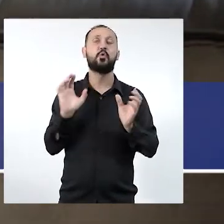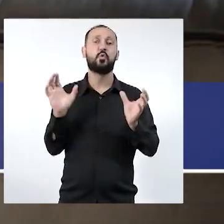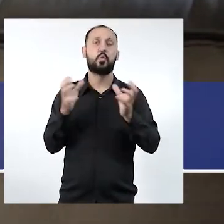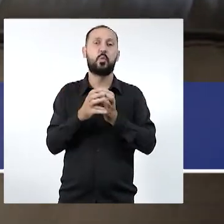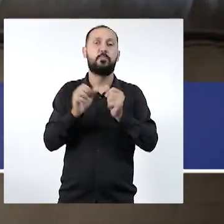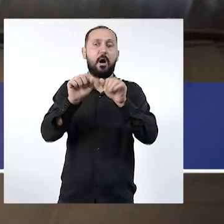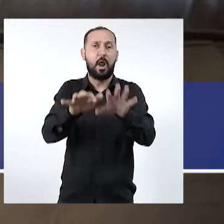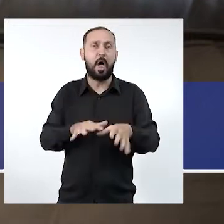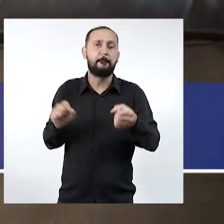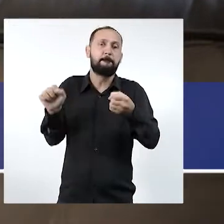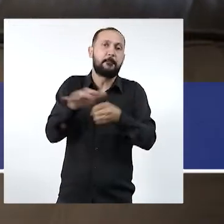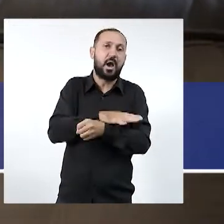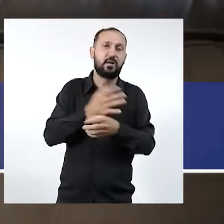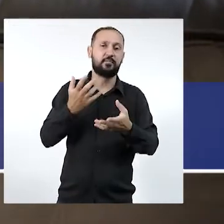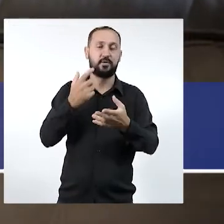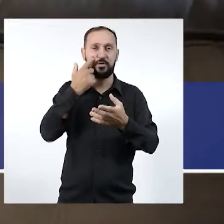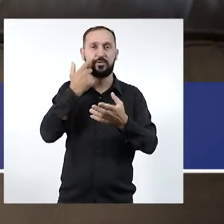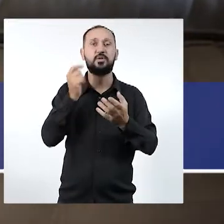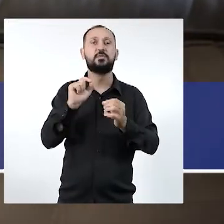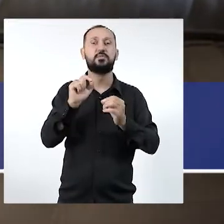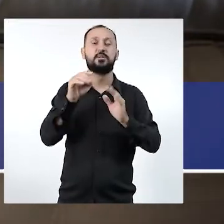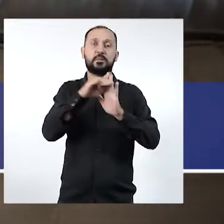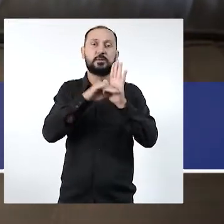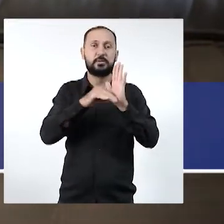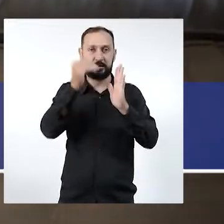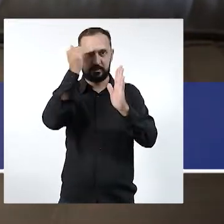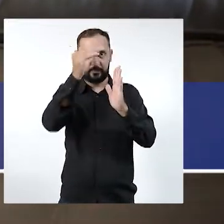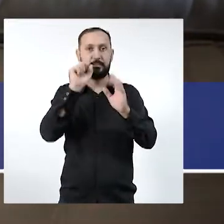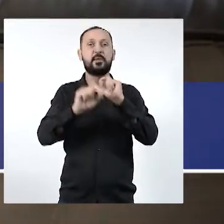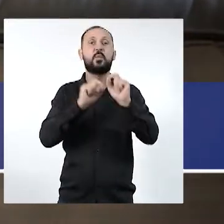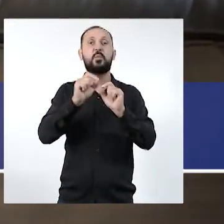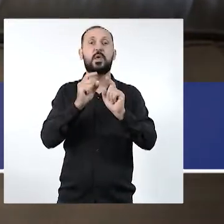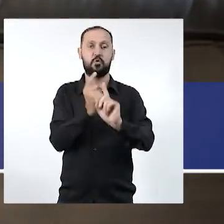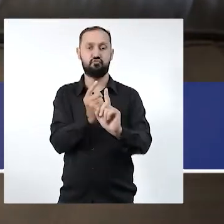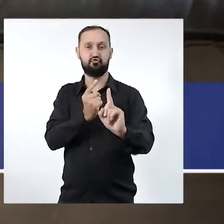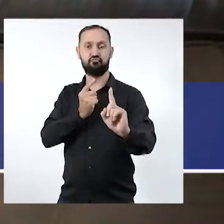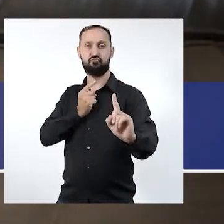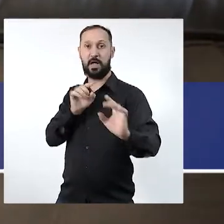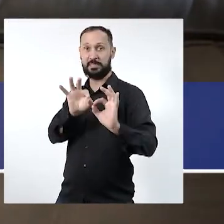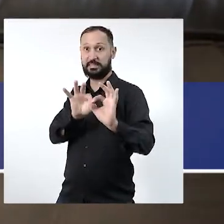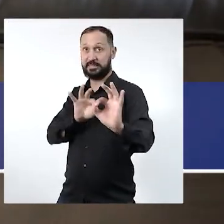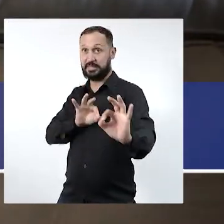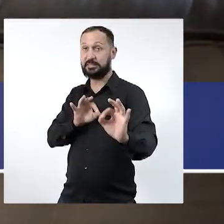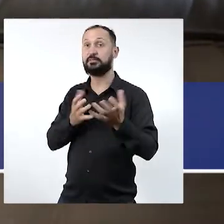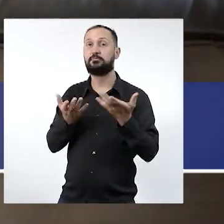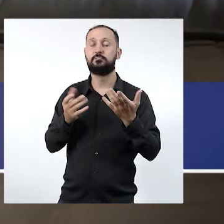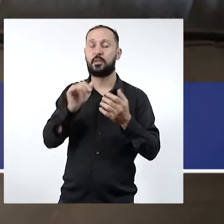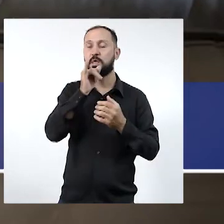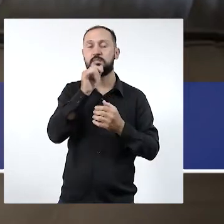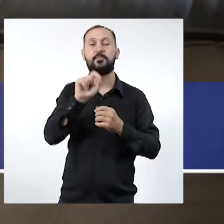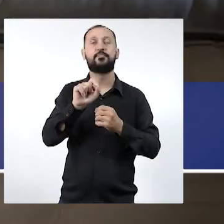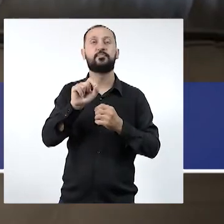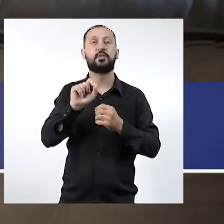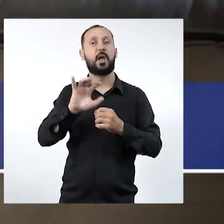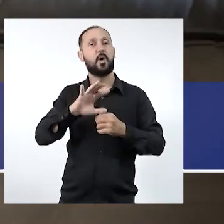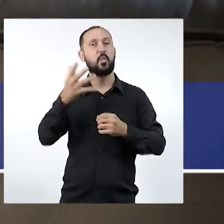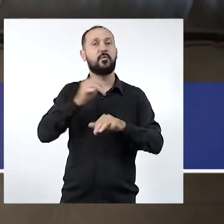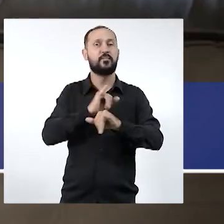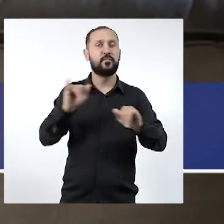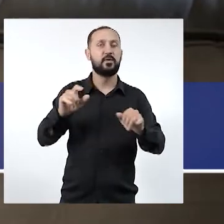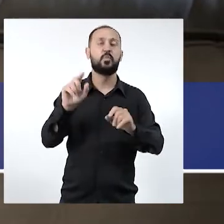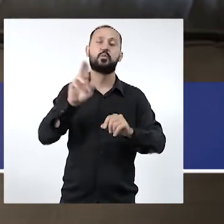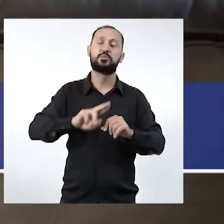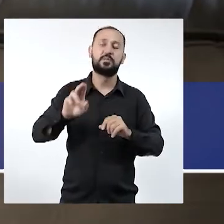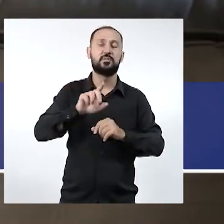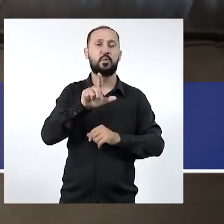fazer aglomerações, estamos cumprindo o necessário distanciamento social. Então, a campanha está acontecendo por